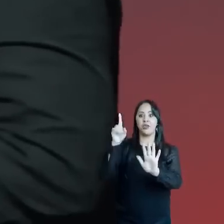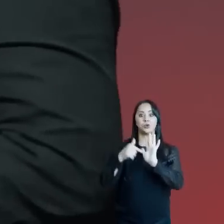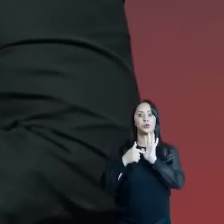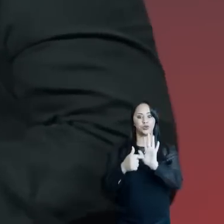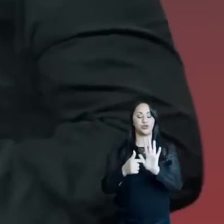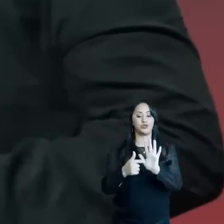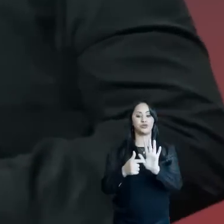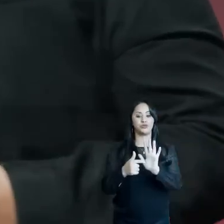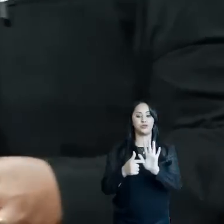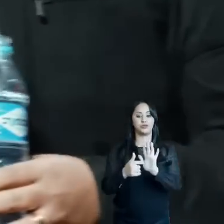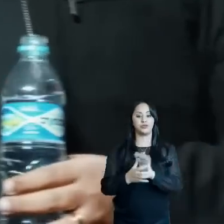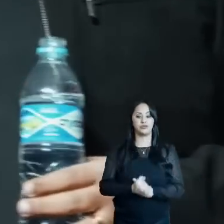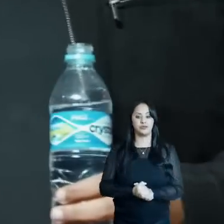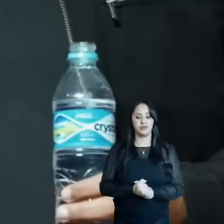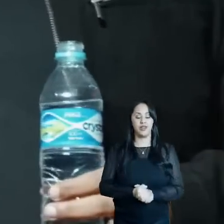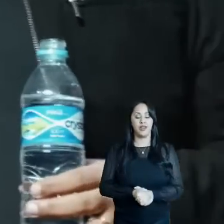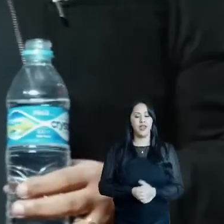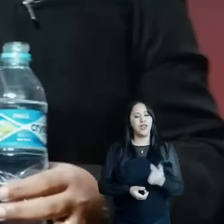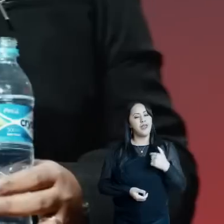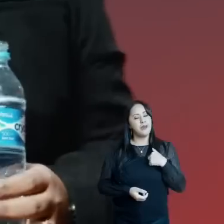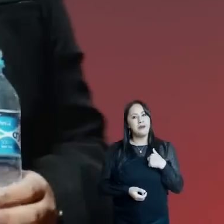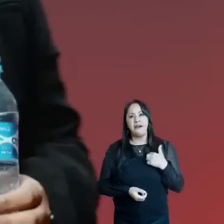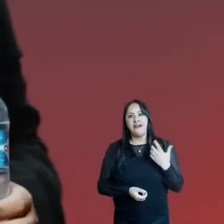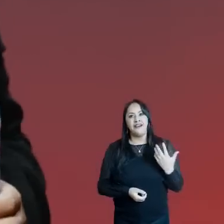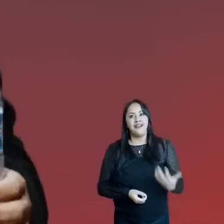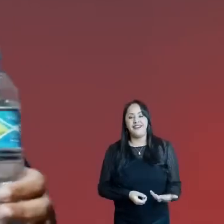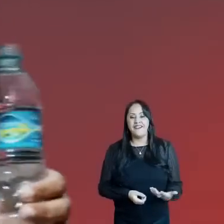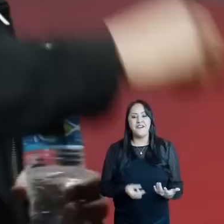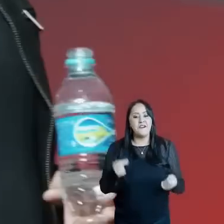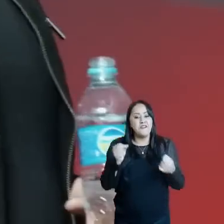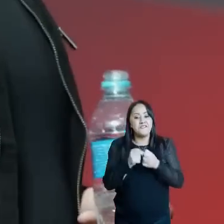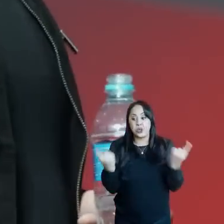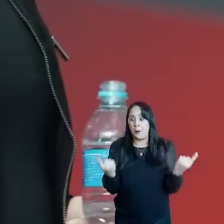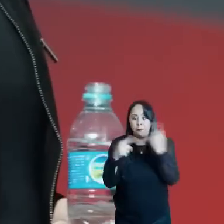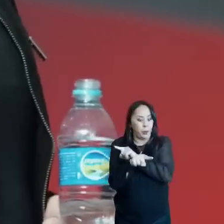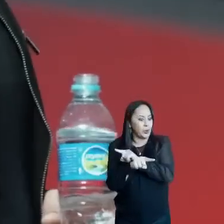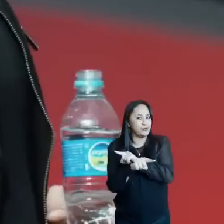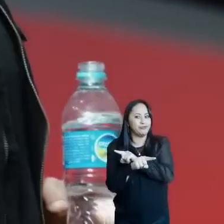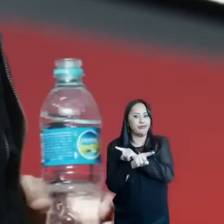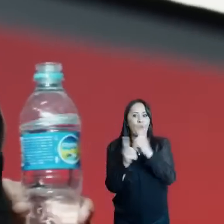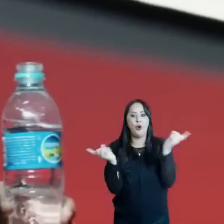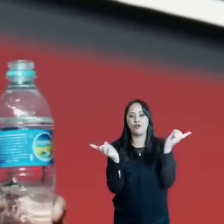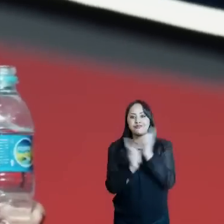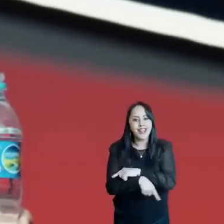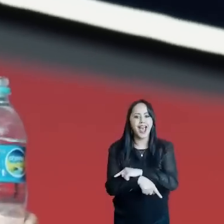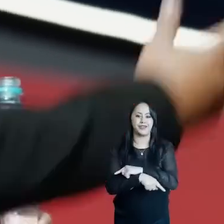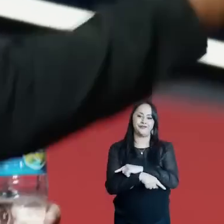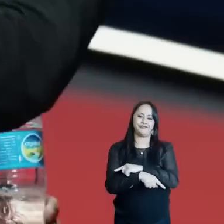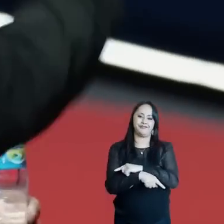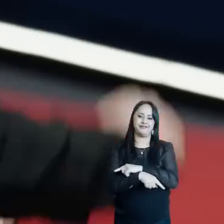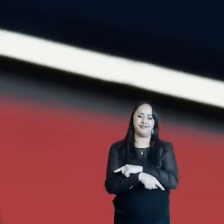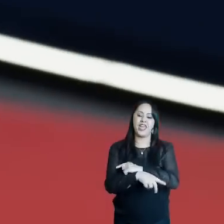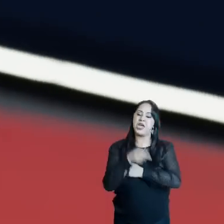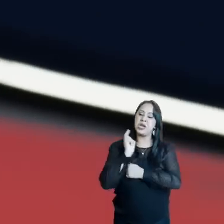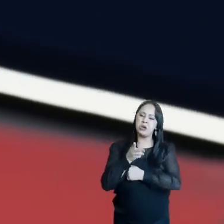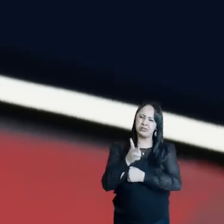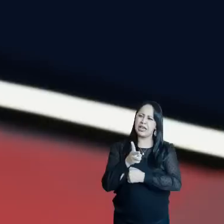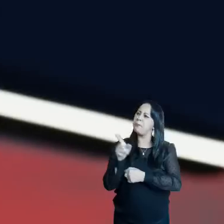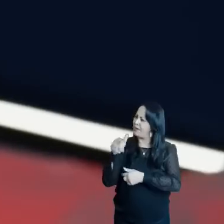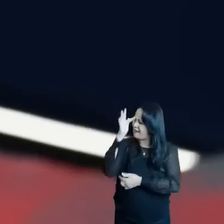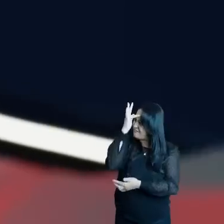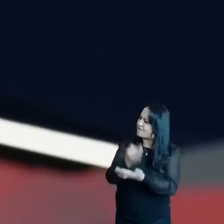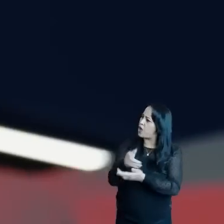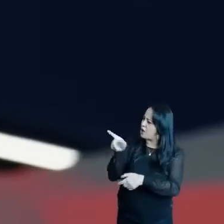mostrou, eu fiz o oposto do que eu estou acostumado a fazer. Não é não? Eu sempre vou pela fé, né,